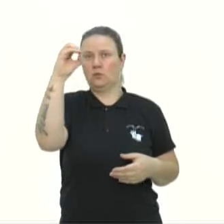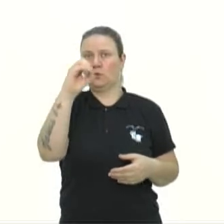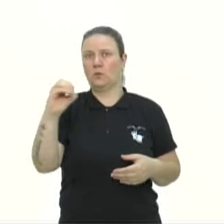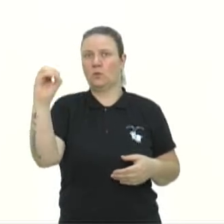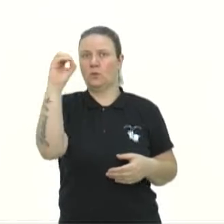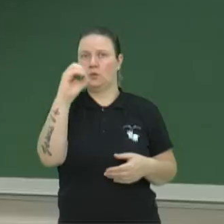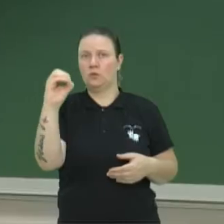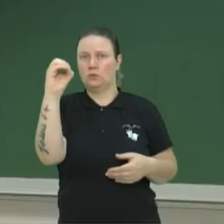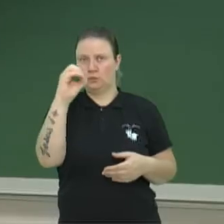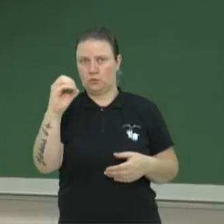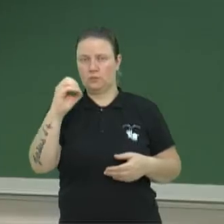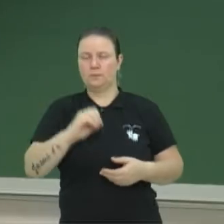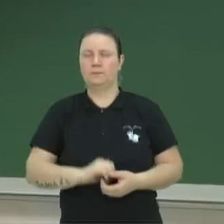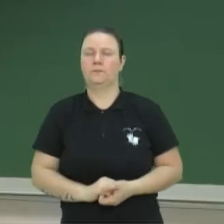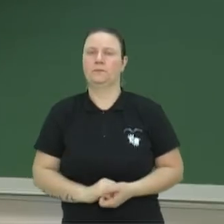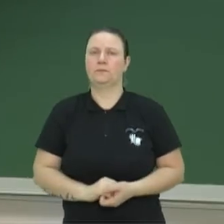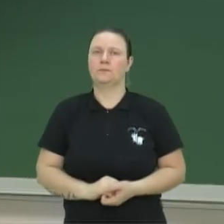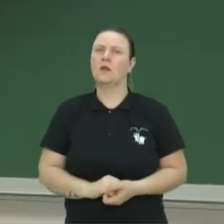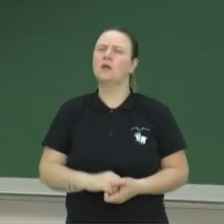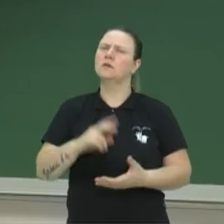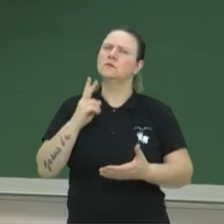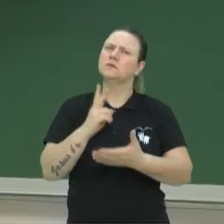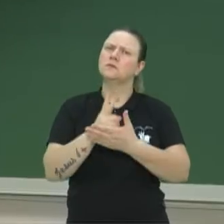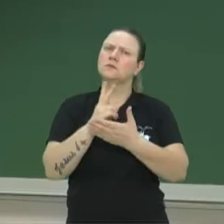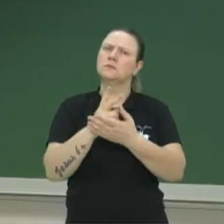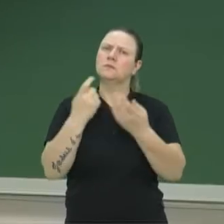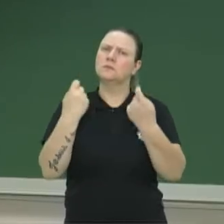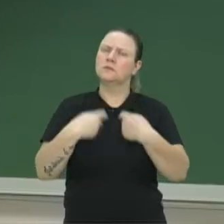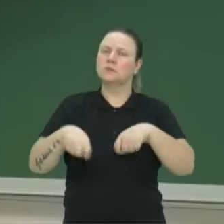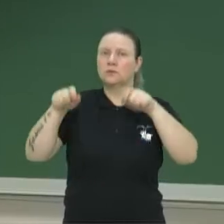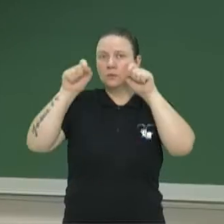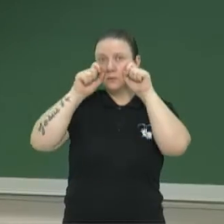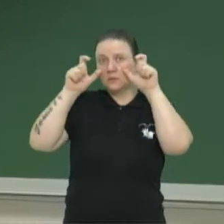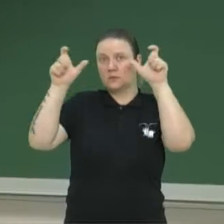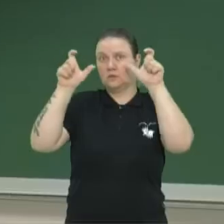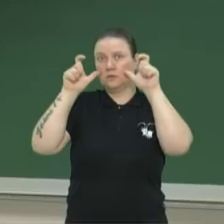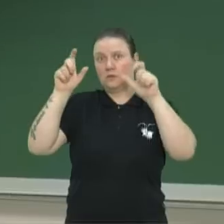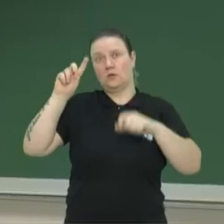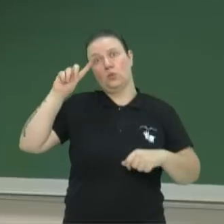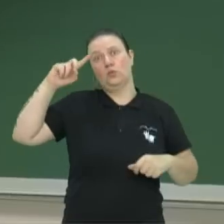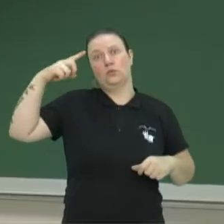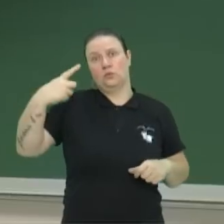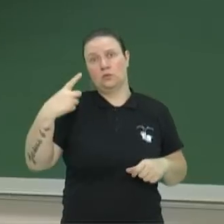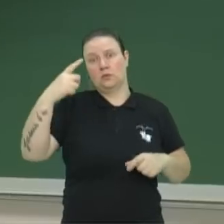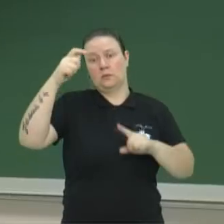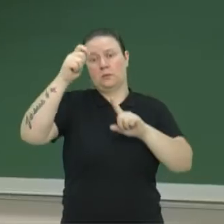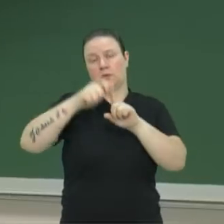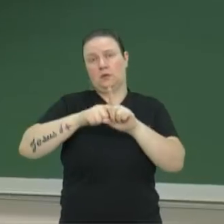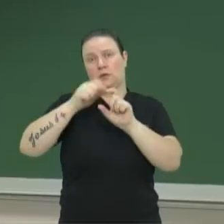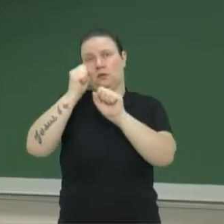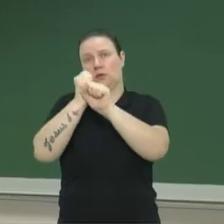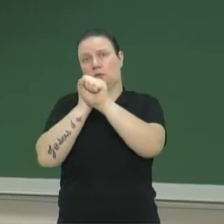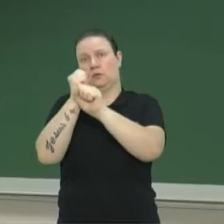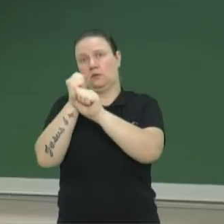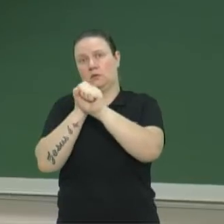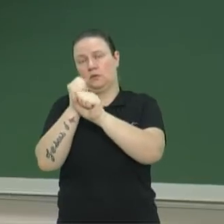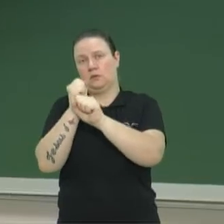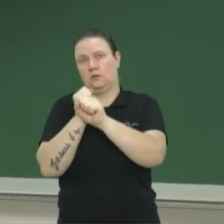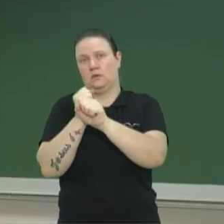nosso subtítulo. E sempre precisamos prestar atenção na data, Porque notícia é um